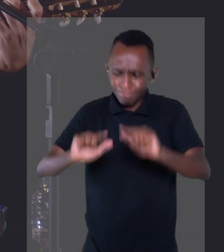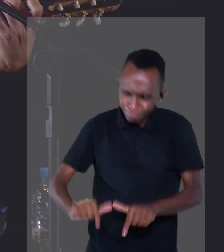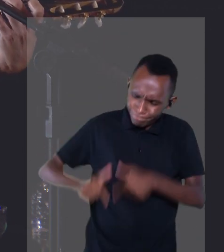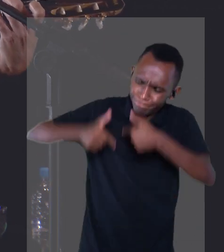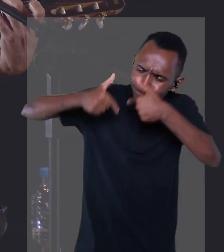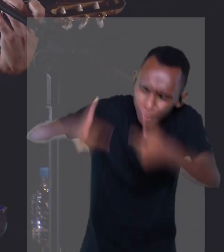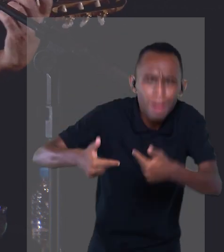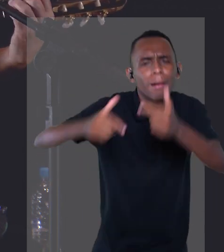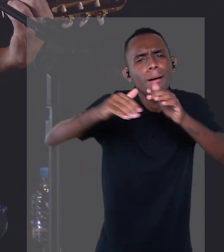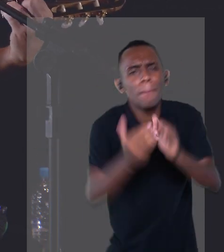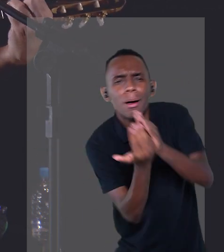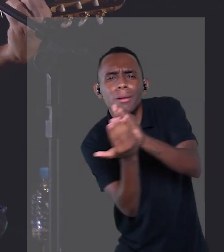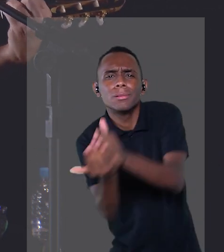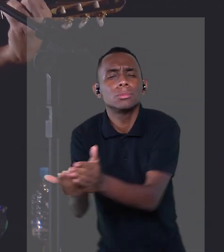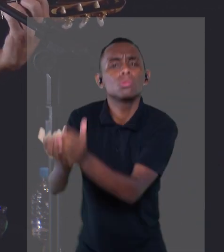navegar.